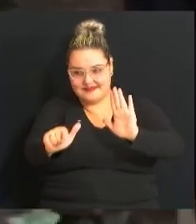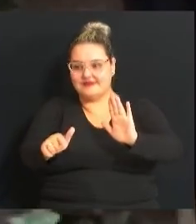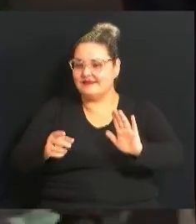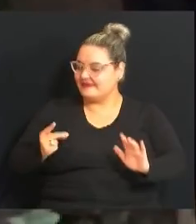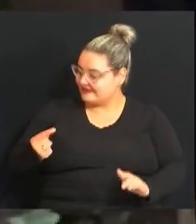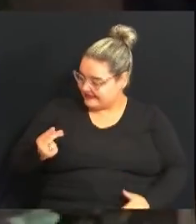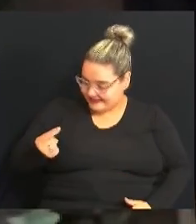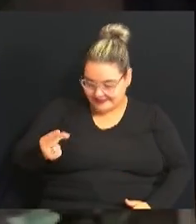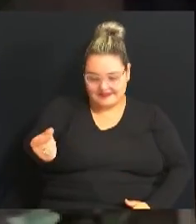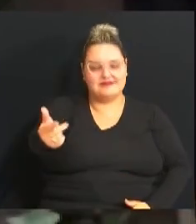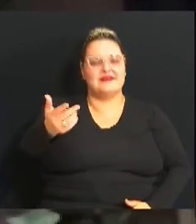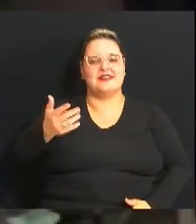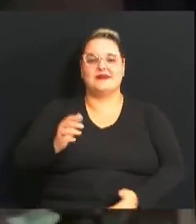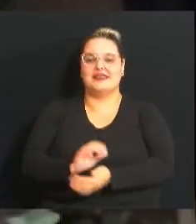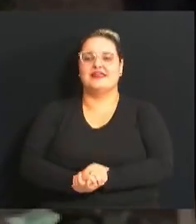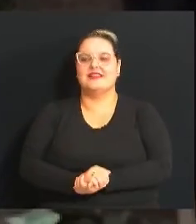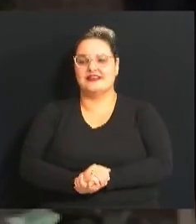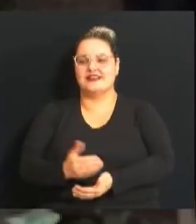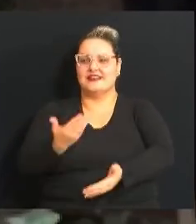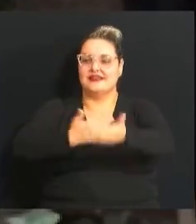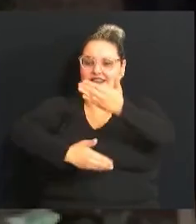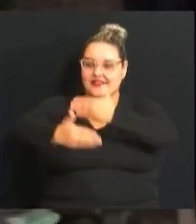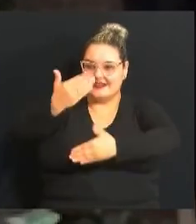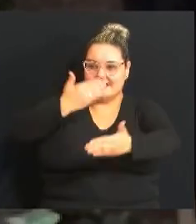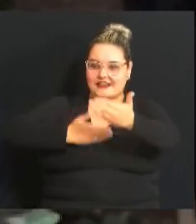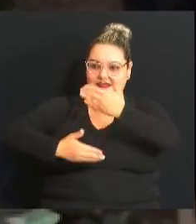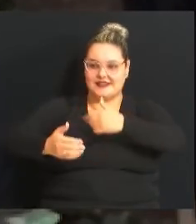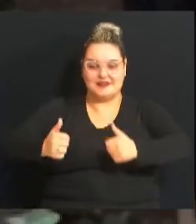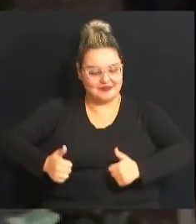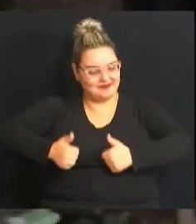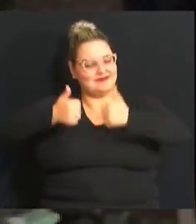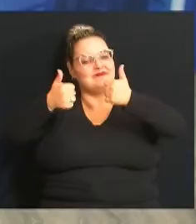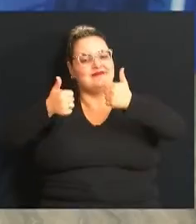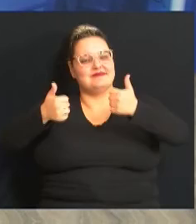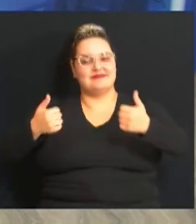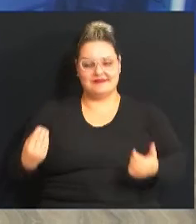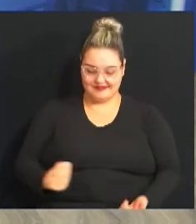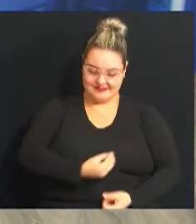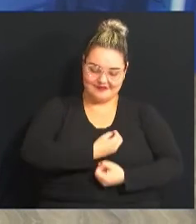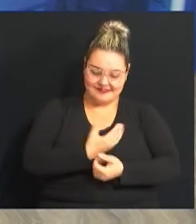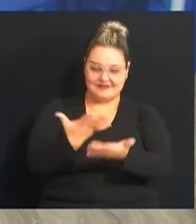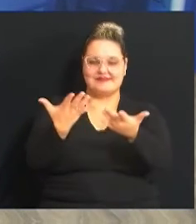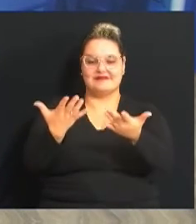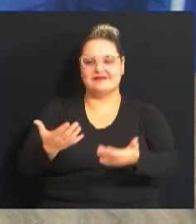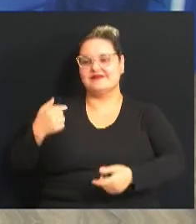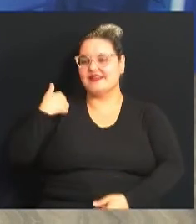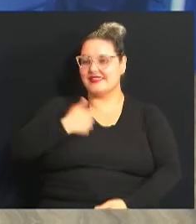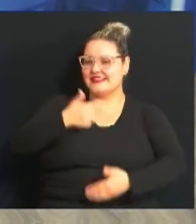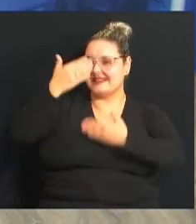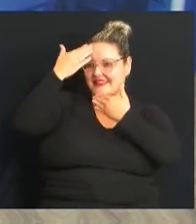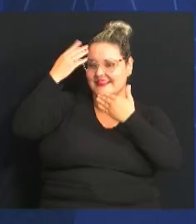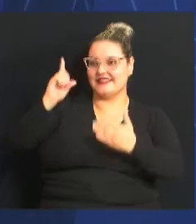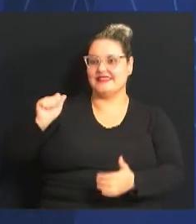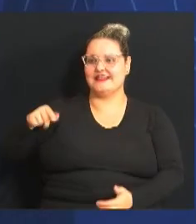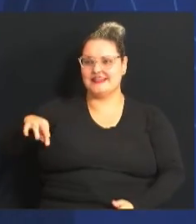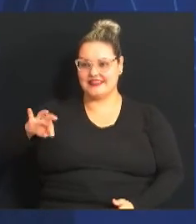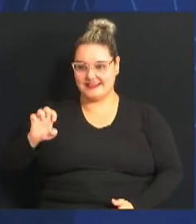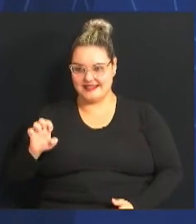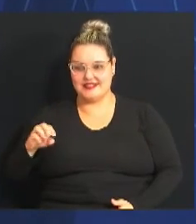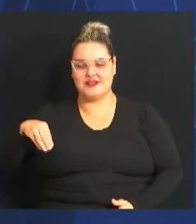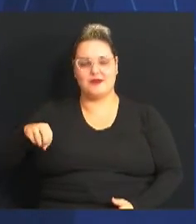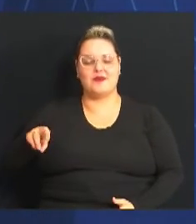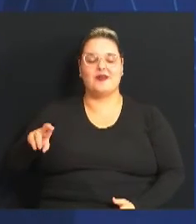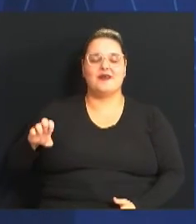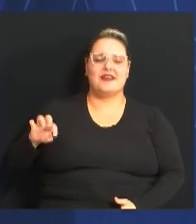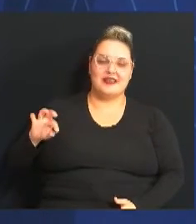tempo compartilhando o alto astral e a pulsão de vida. Nós aqui agradecemos a participação do Dante Moretti aqui no